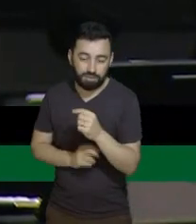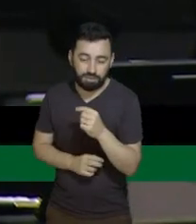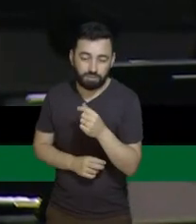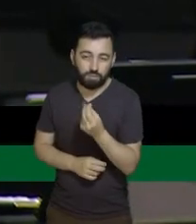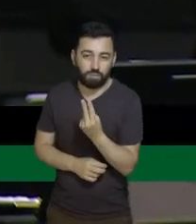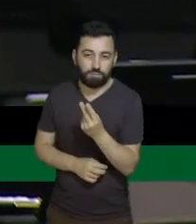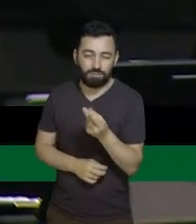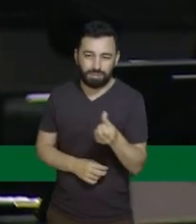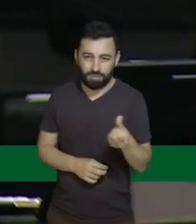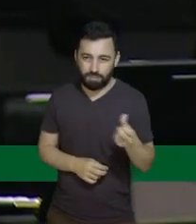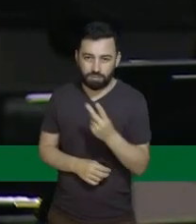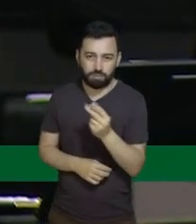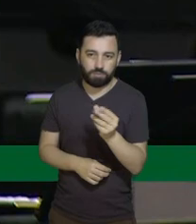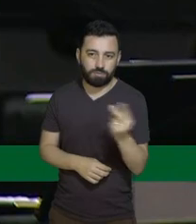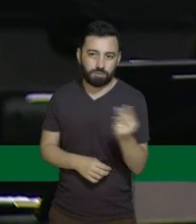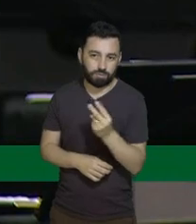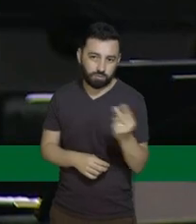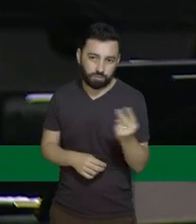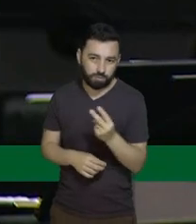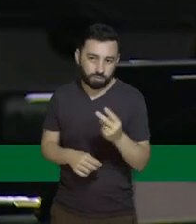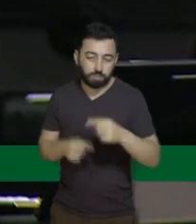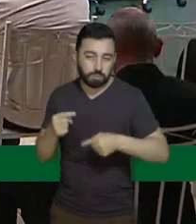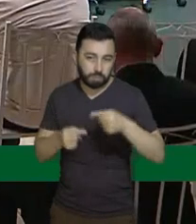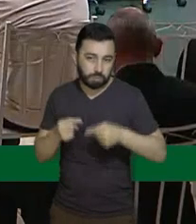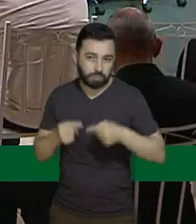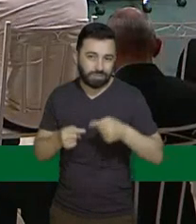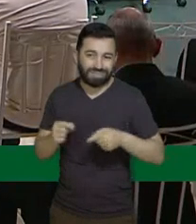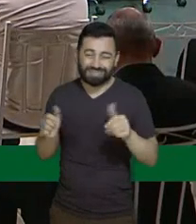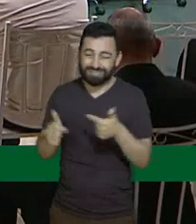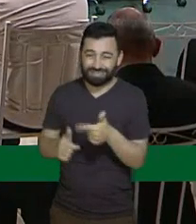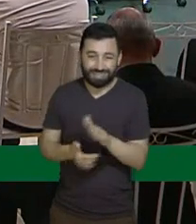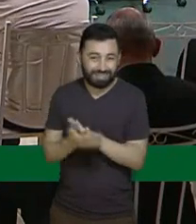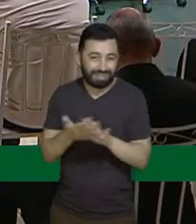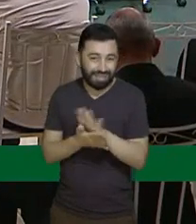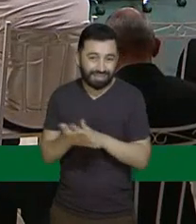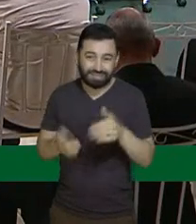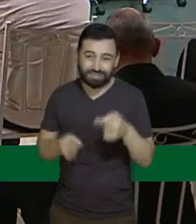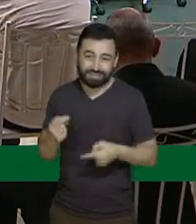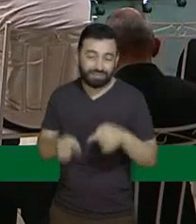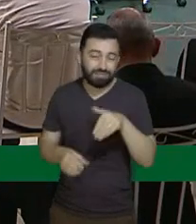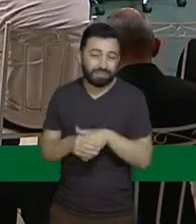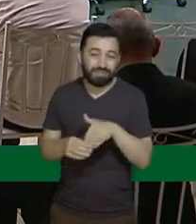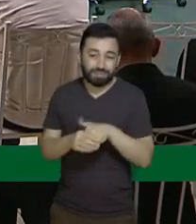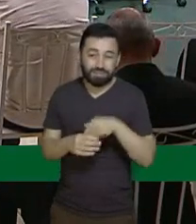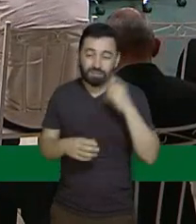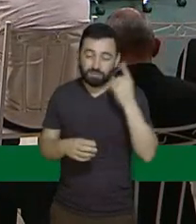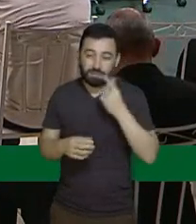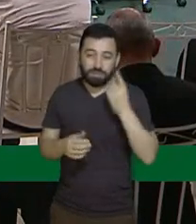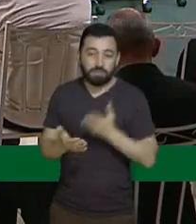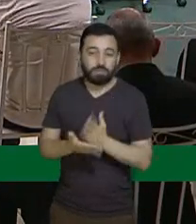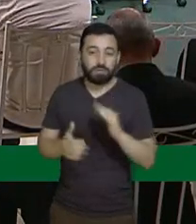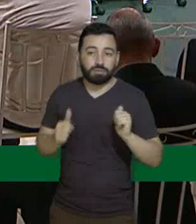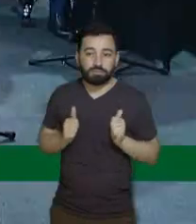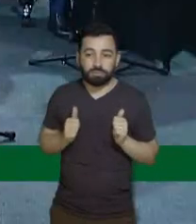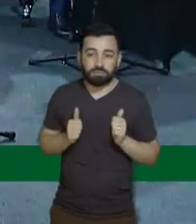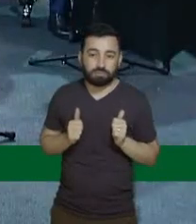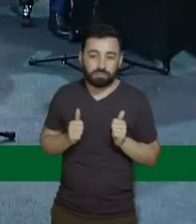266/2022, em discussão. Não havendo quem queira discutir, em votação, deputados que aprovam permaneçam como se